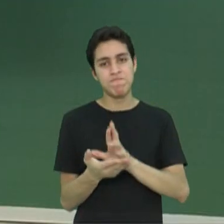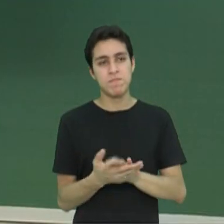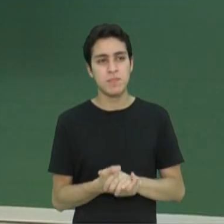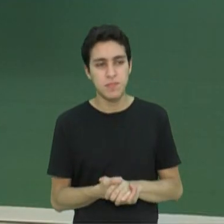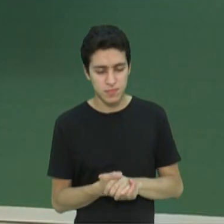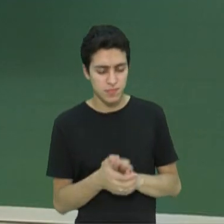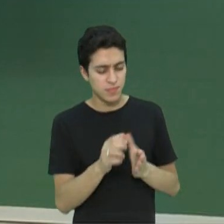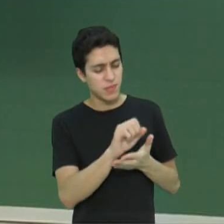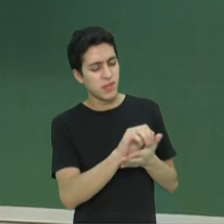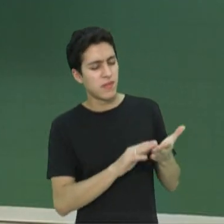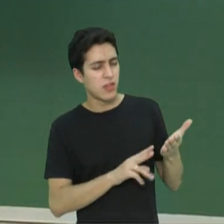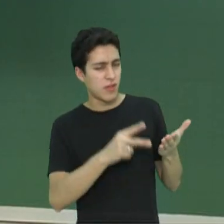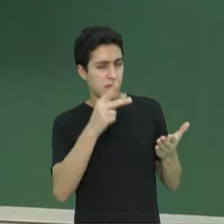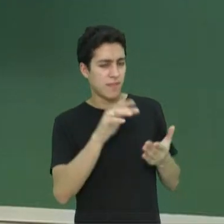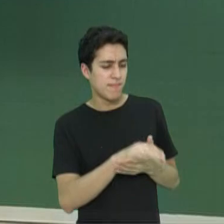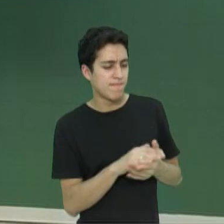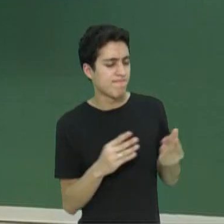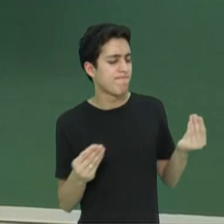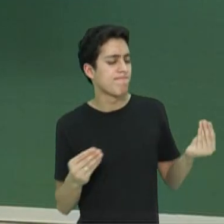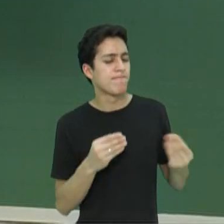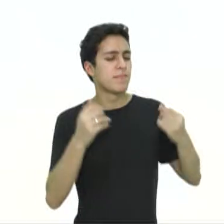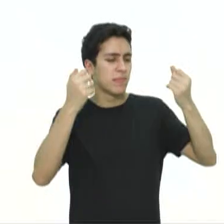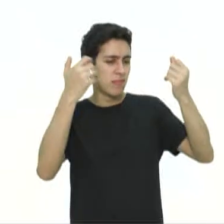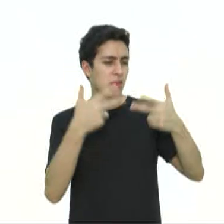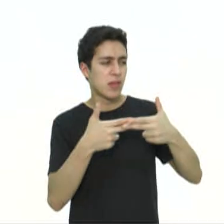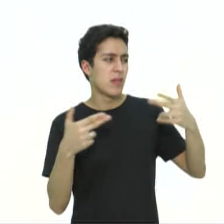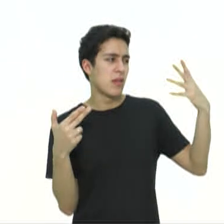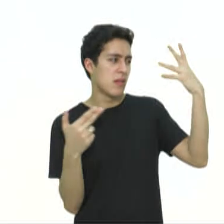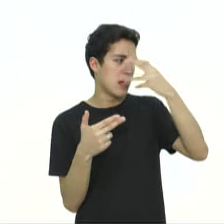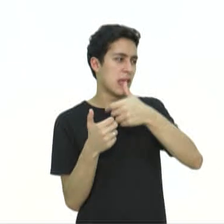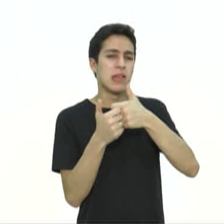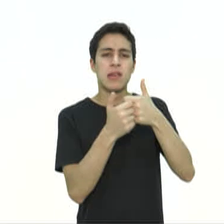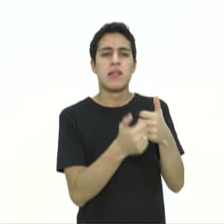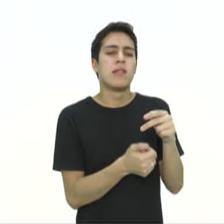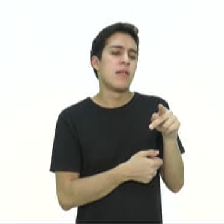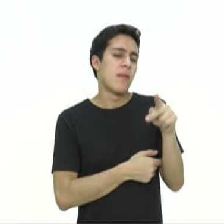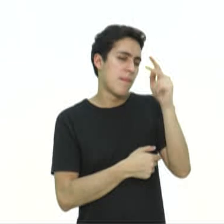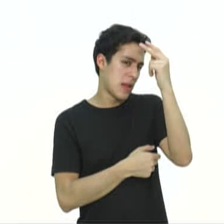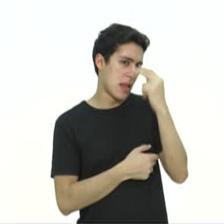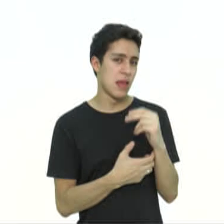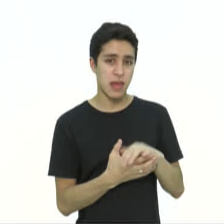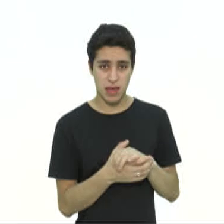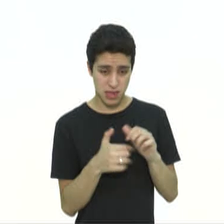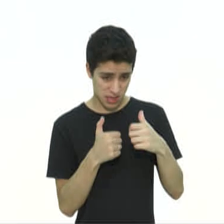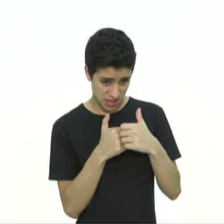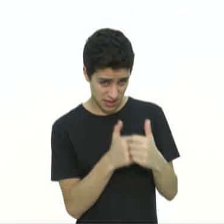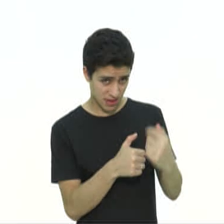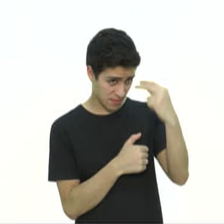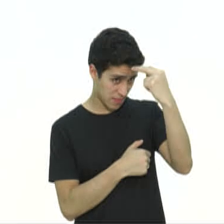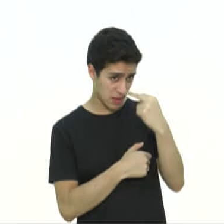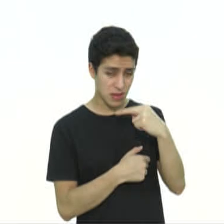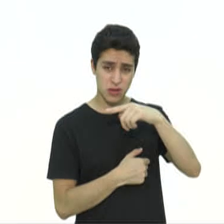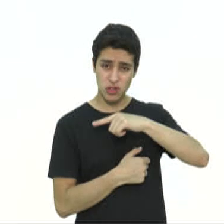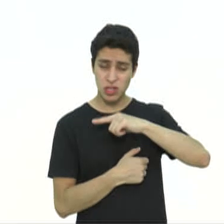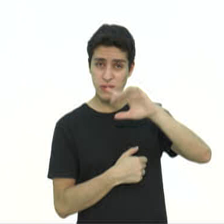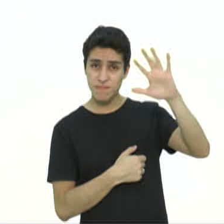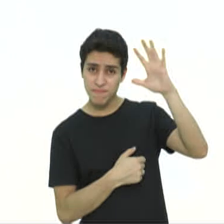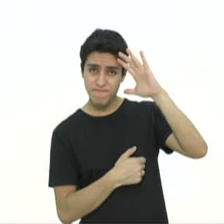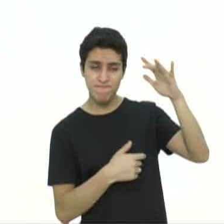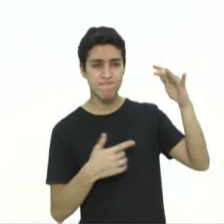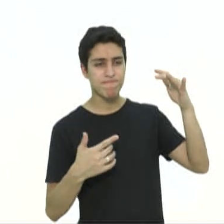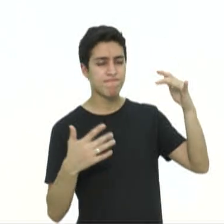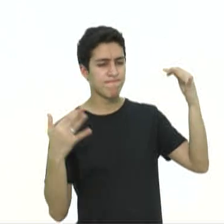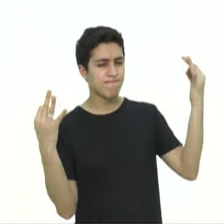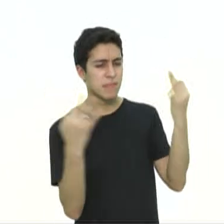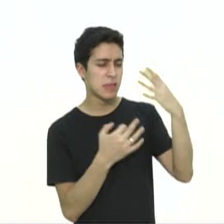Resposta atividade 2. Como podemos explicar as coisas belas segundo Platão? De acordo com Platão, existe uma ideia imutável e perfeita